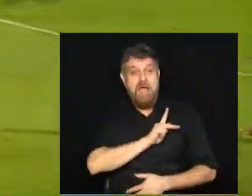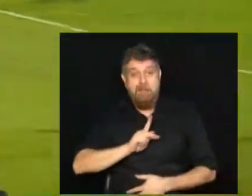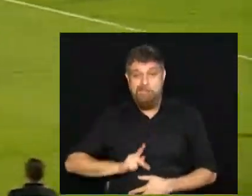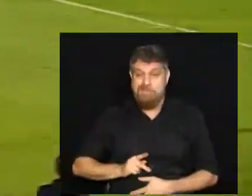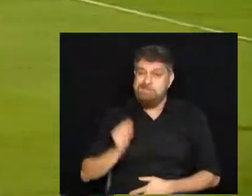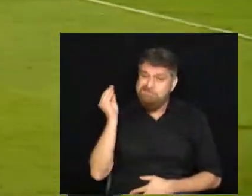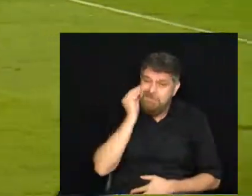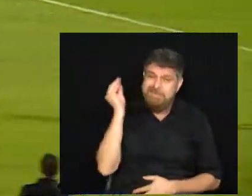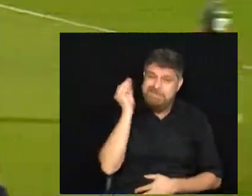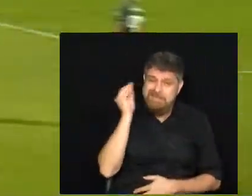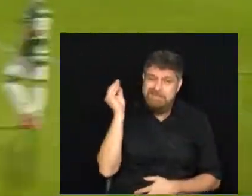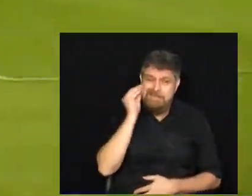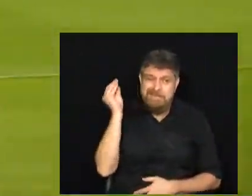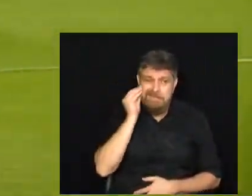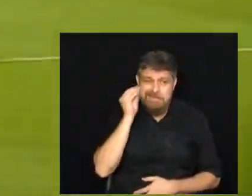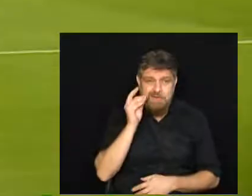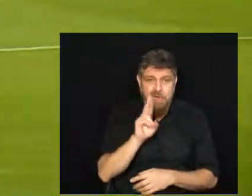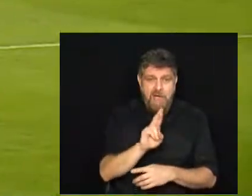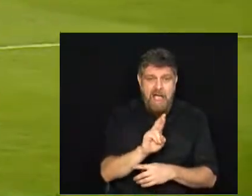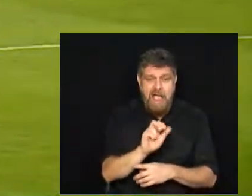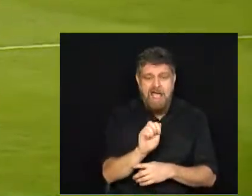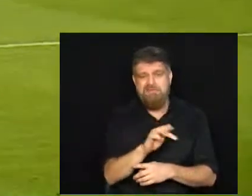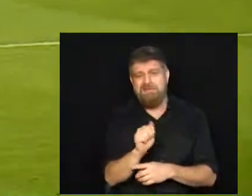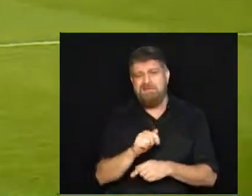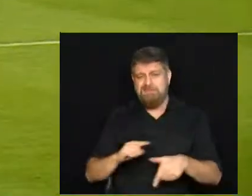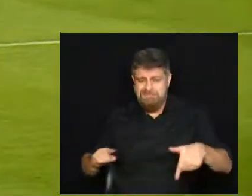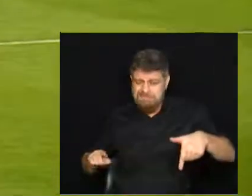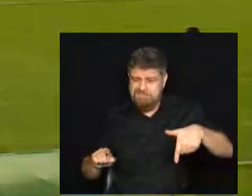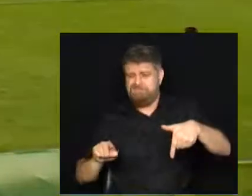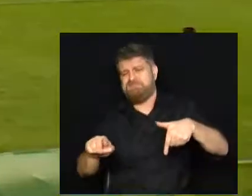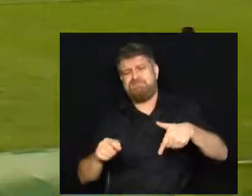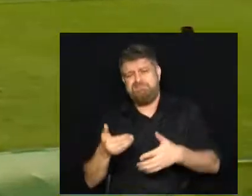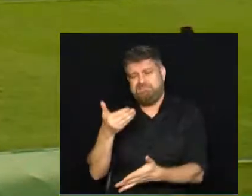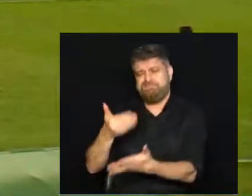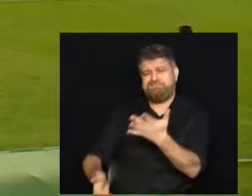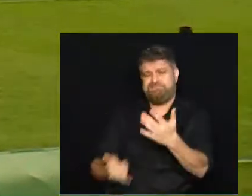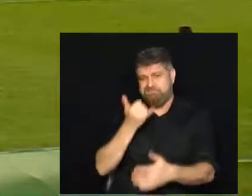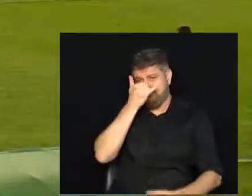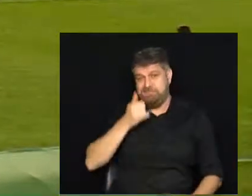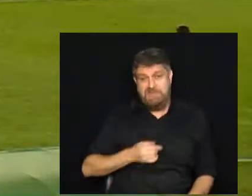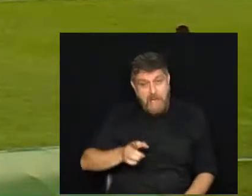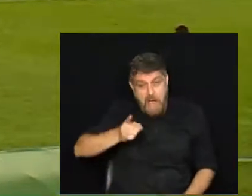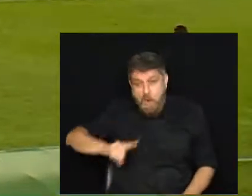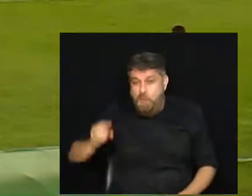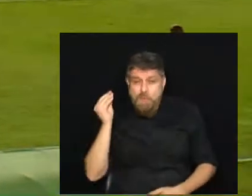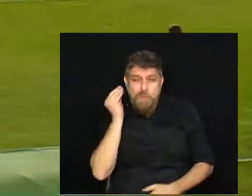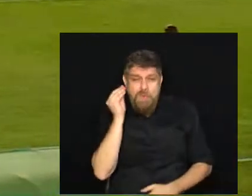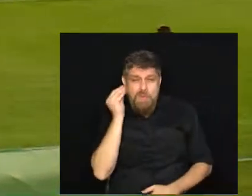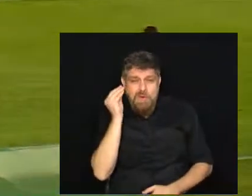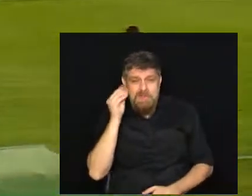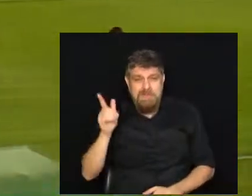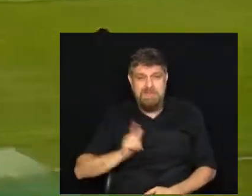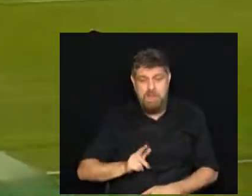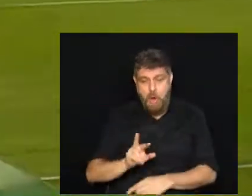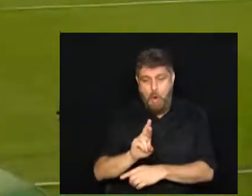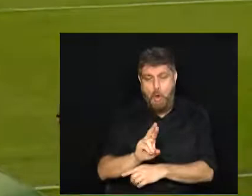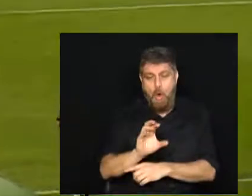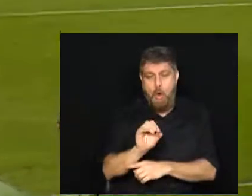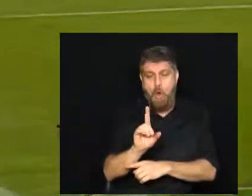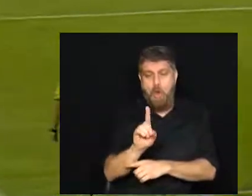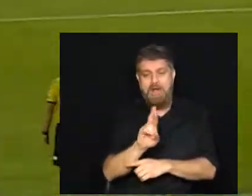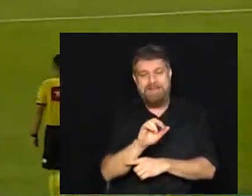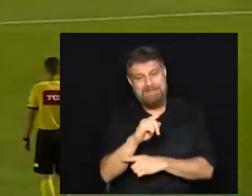que tentou com Rafael Santos, que chutou para fora. E nesta última oportunidade, com Rodrigão de cabeça